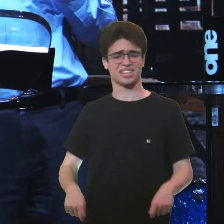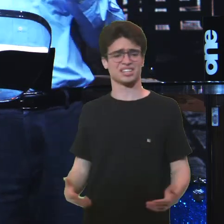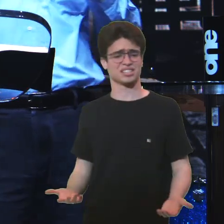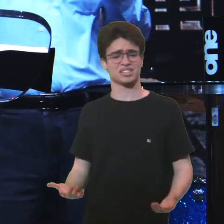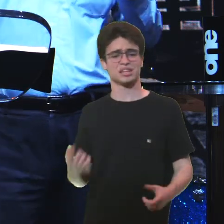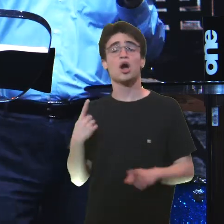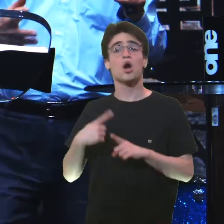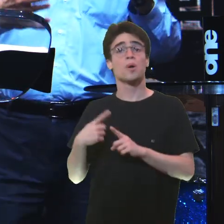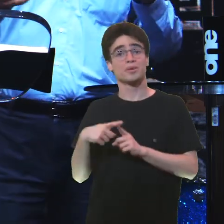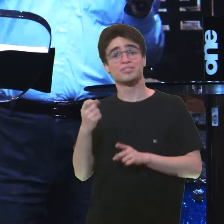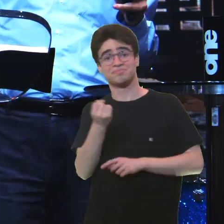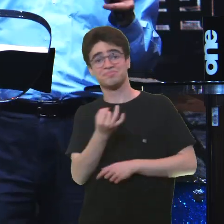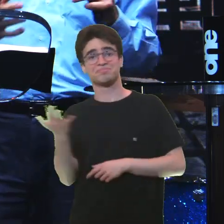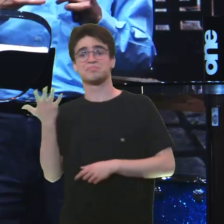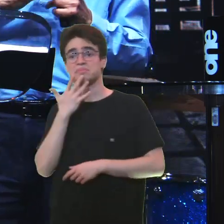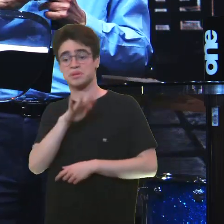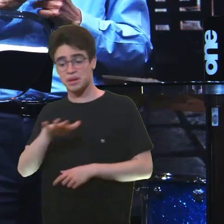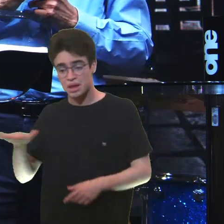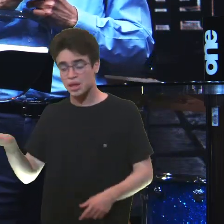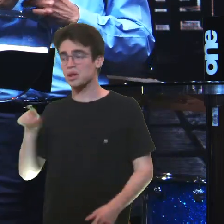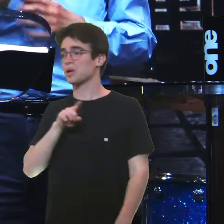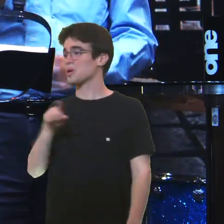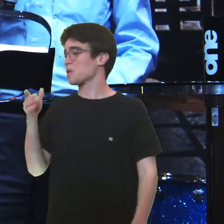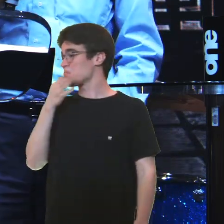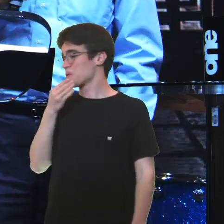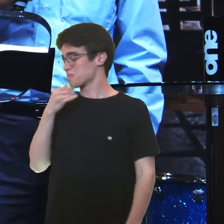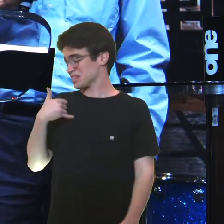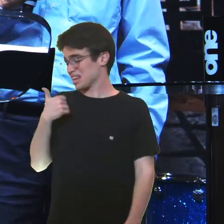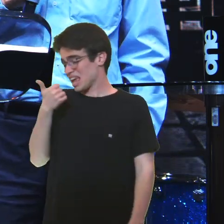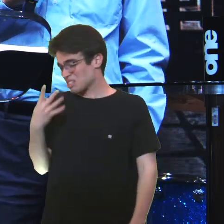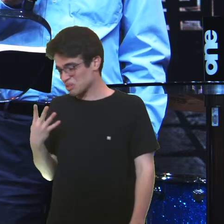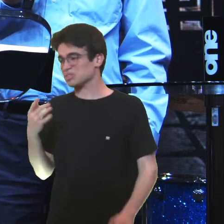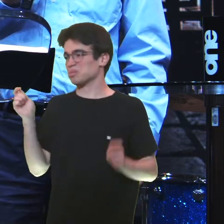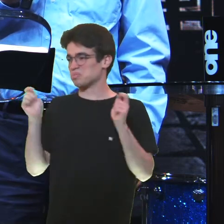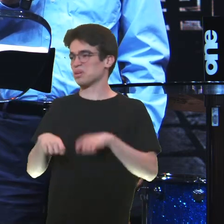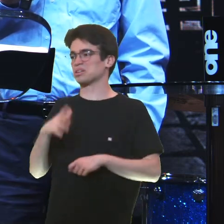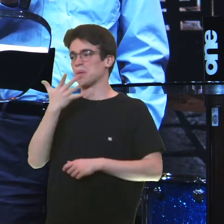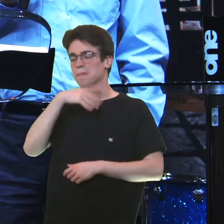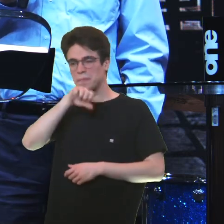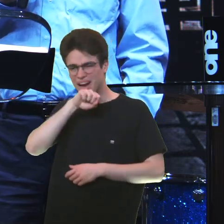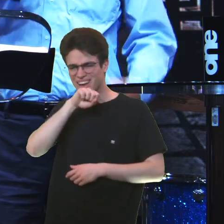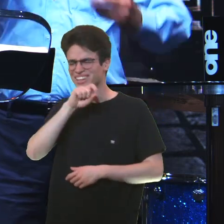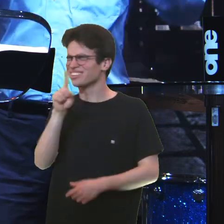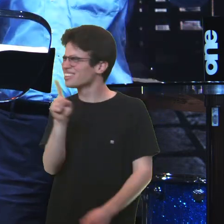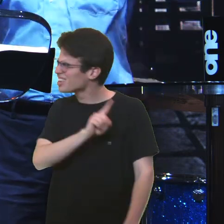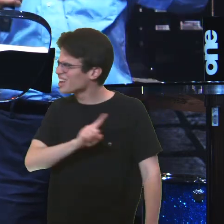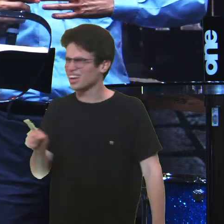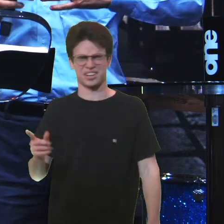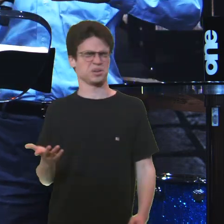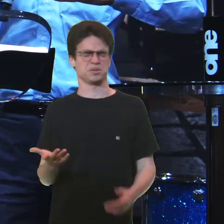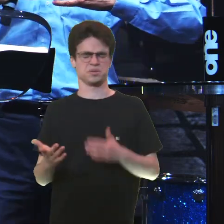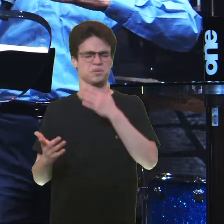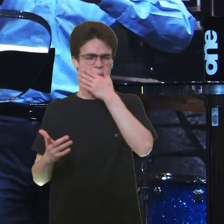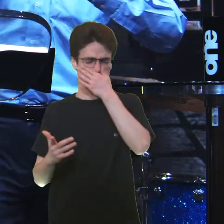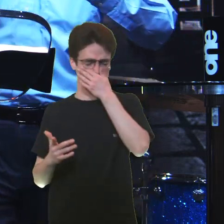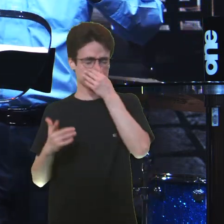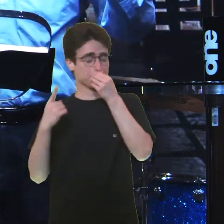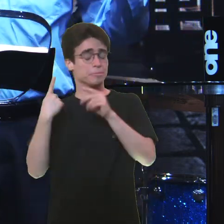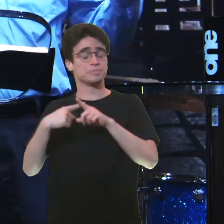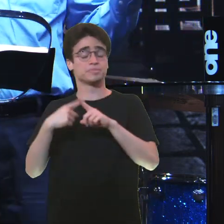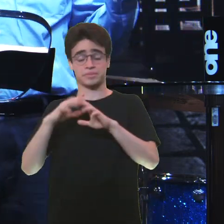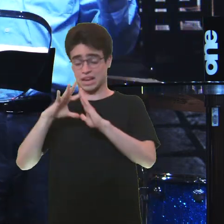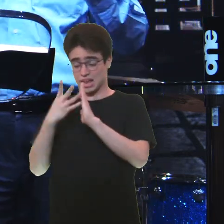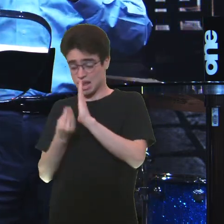niños de 14 años se convierten en padres, Ou que os meninos de 14 anos se transformem em pais. sino que la iglesia les puede dar Mas que